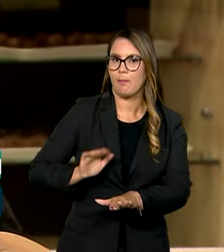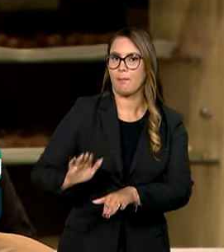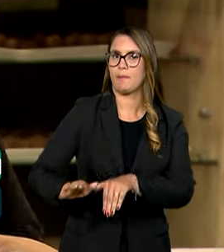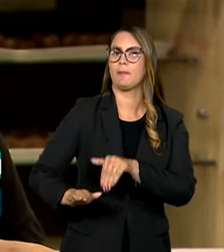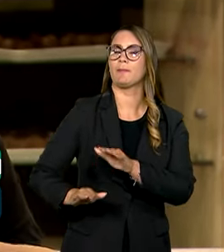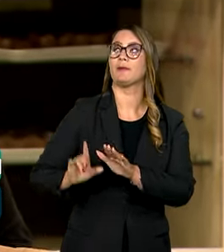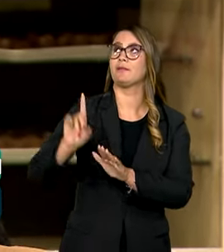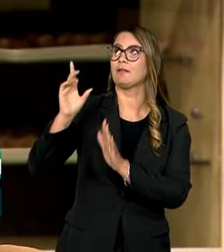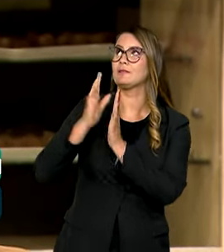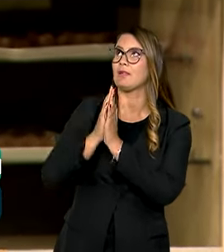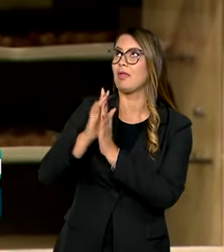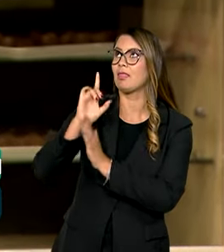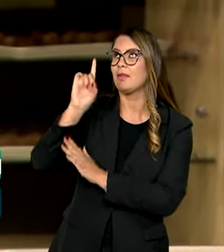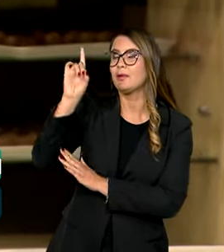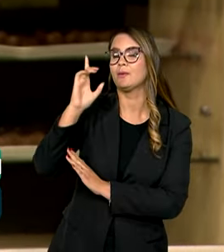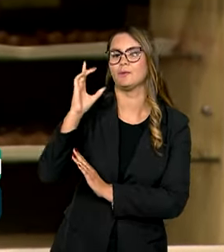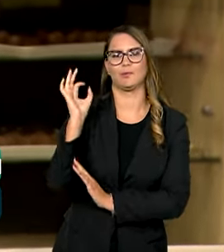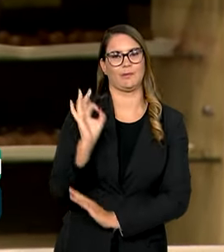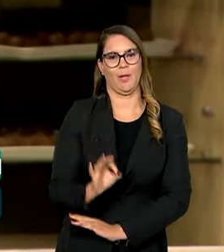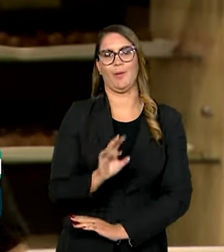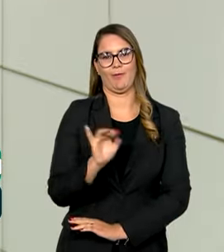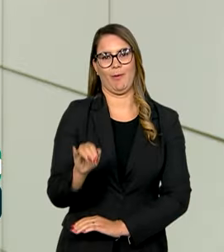a Deus, está tudo certo.